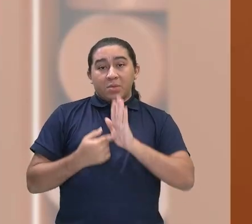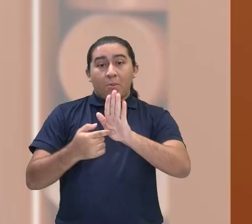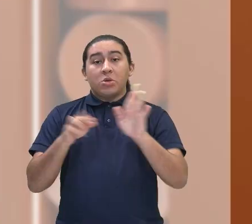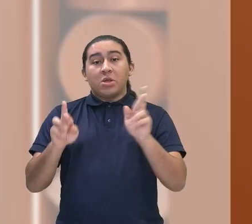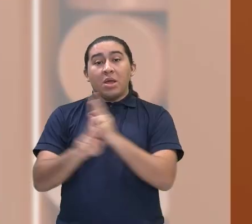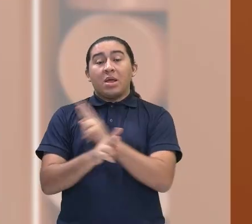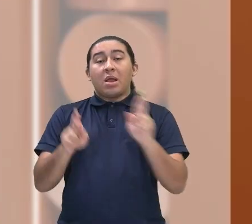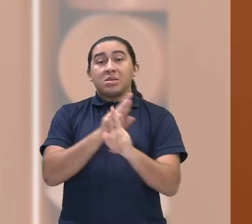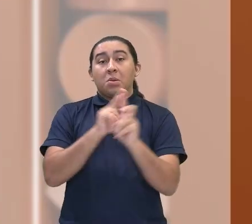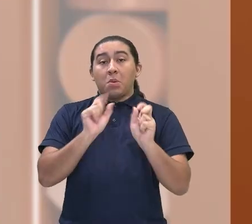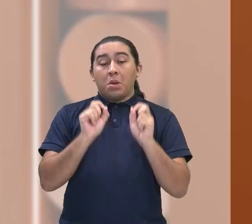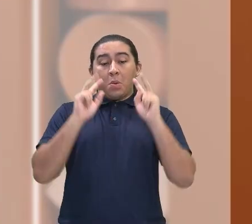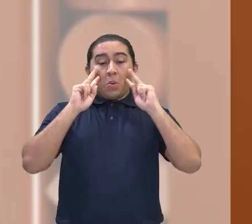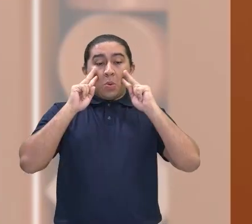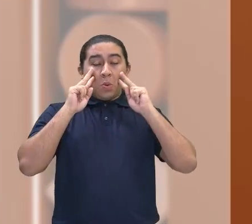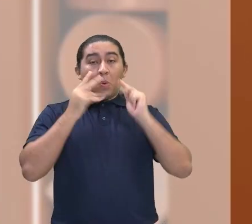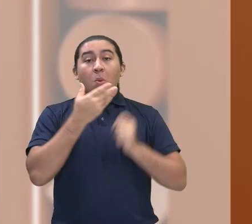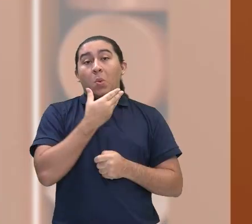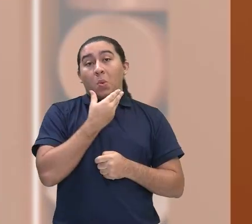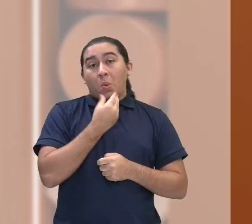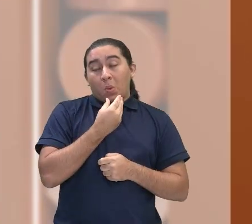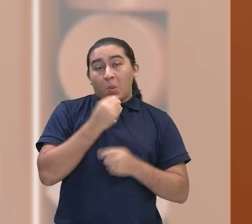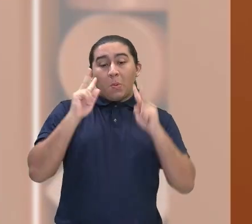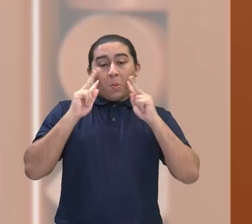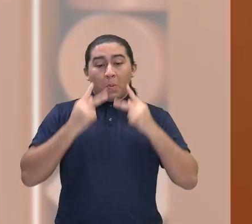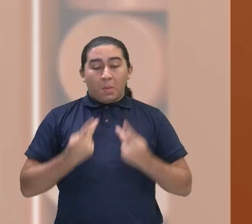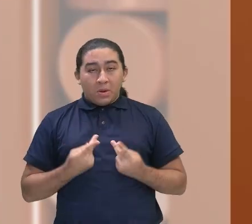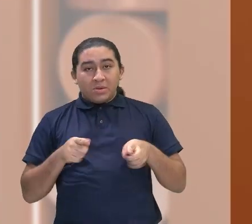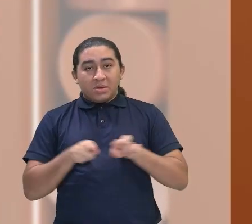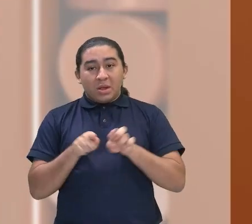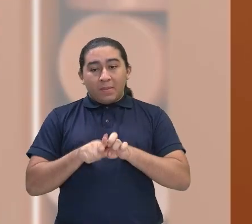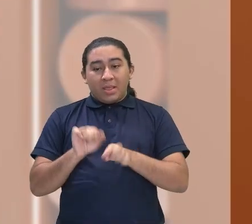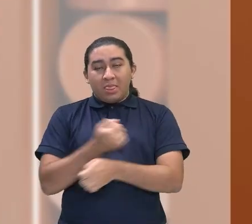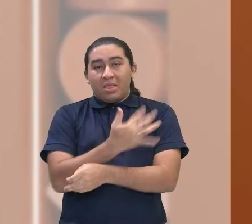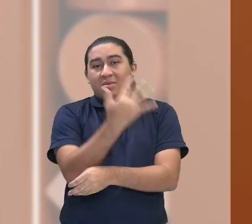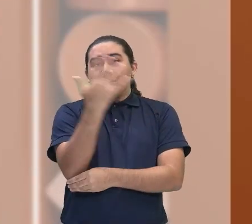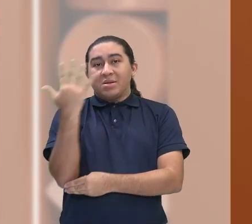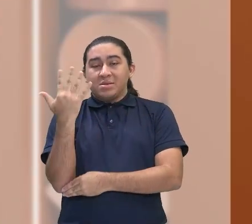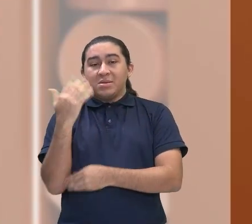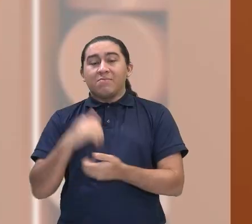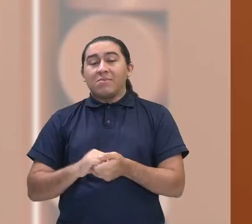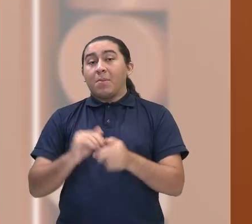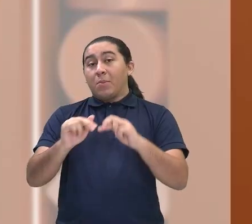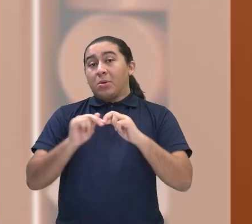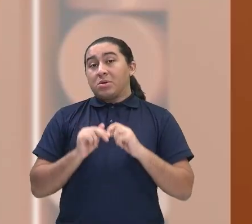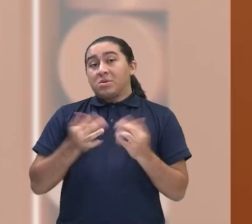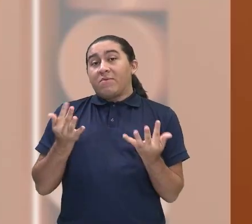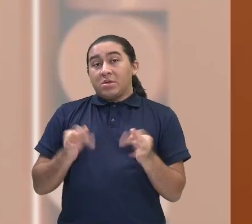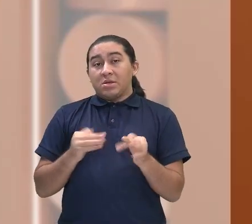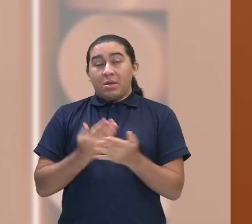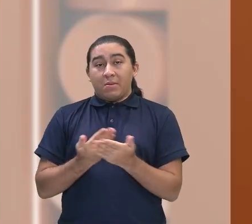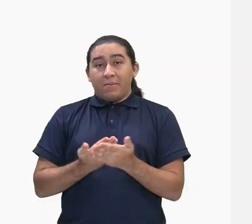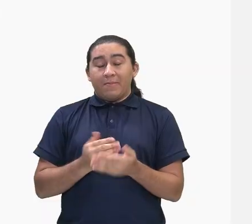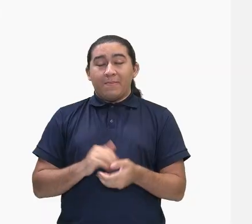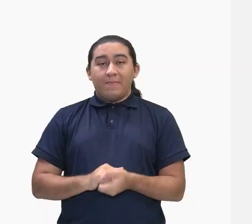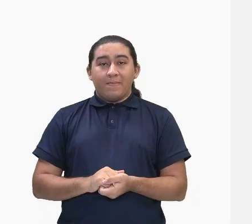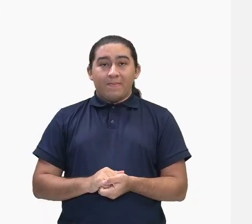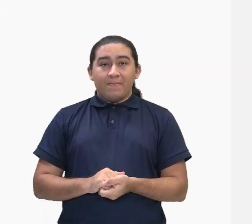o homem e a natureza. E assim, finalizamos a nossa aula.